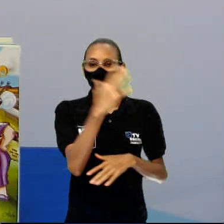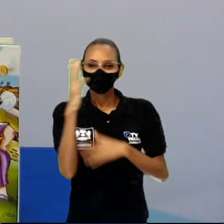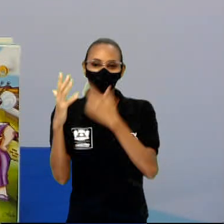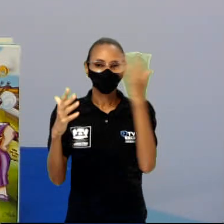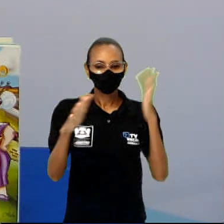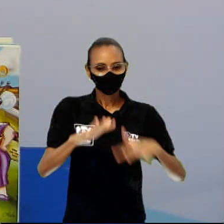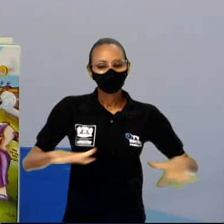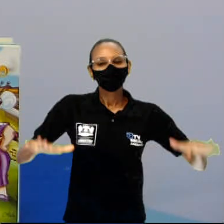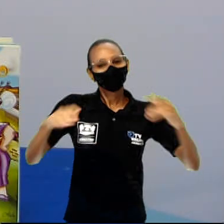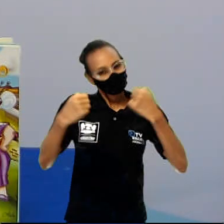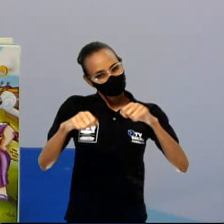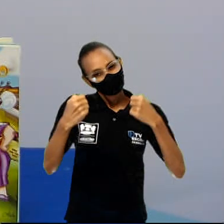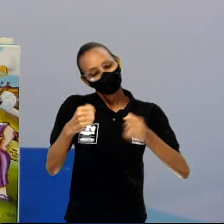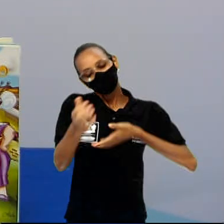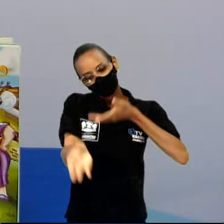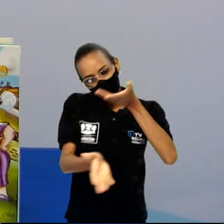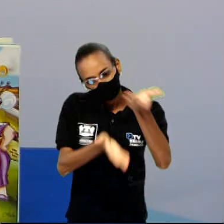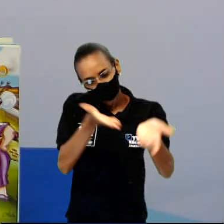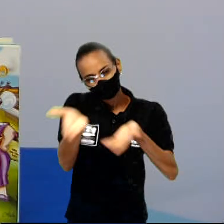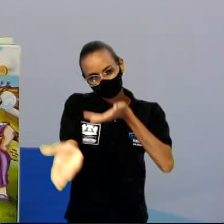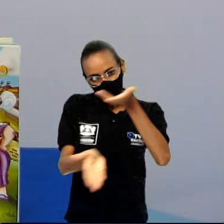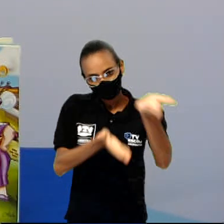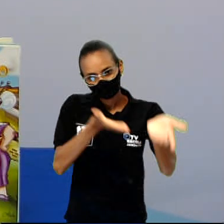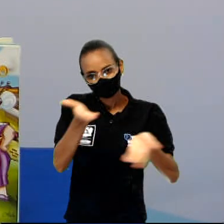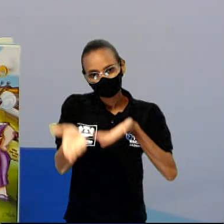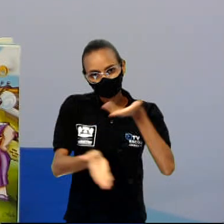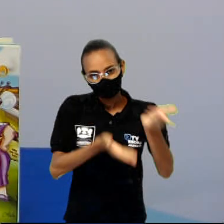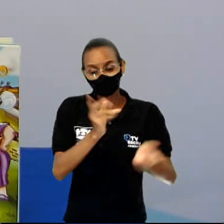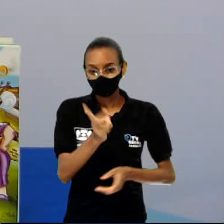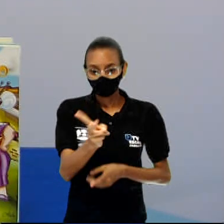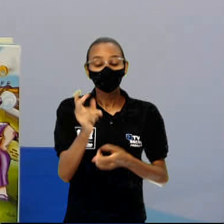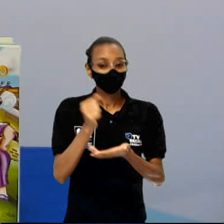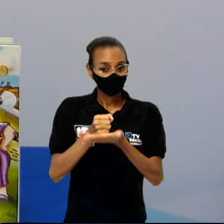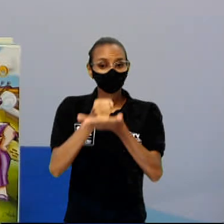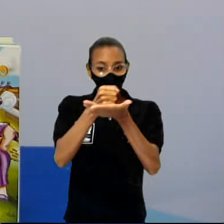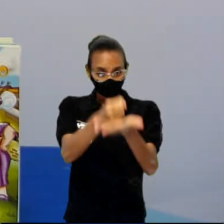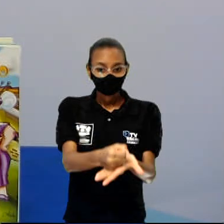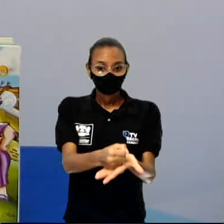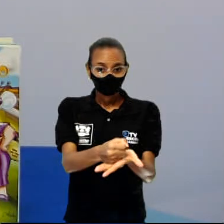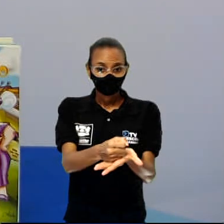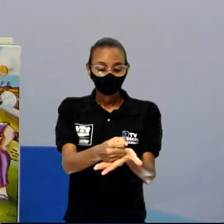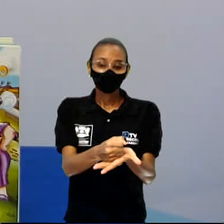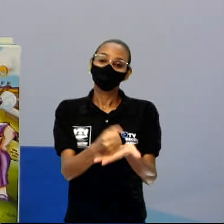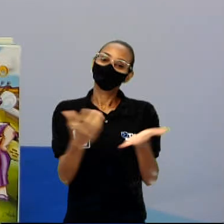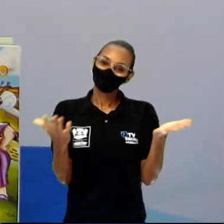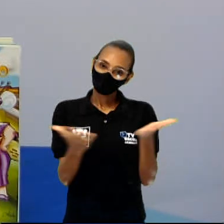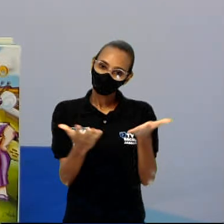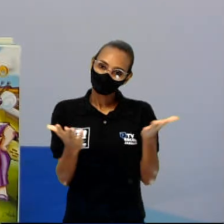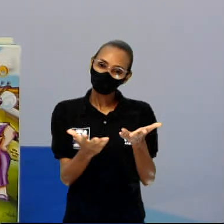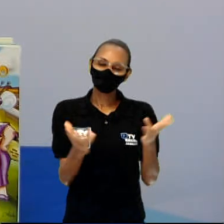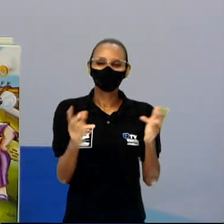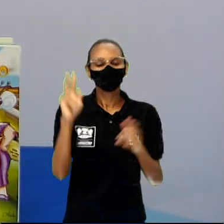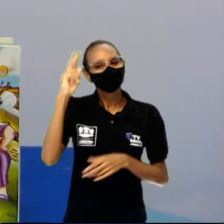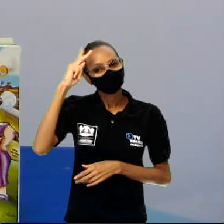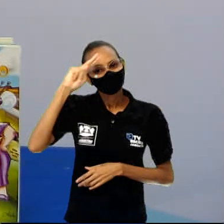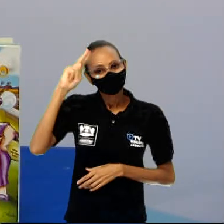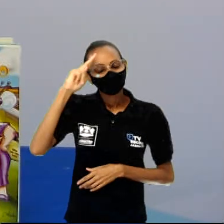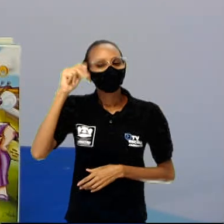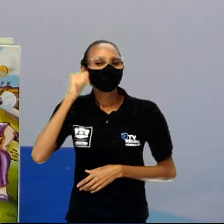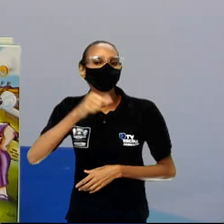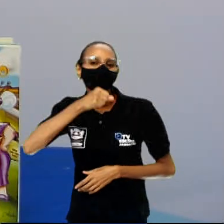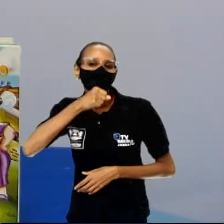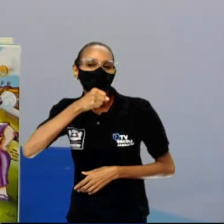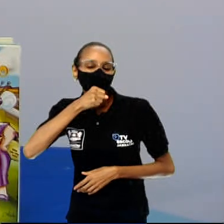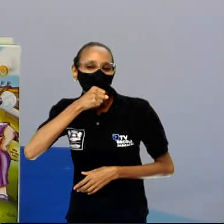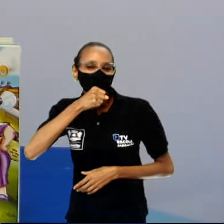nosso cuidado e que a gente sempre vai poder ajudar. E assim, a história da vovó Irene, da